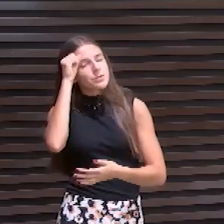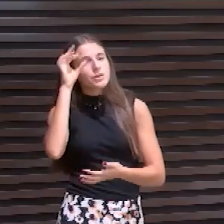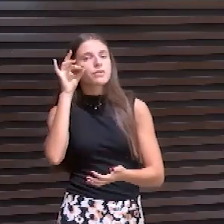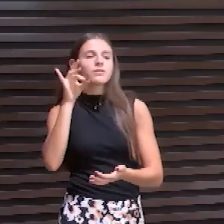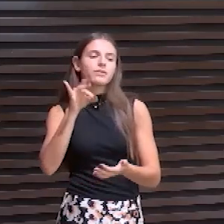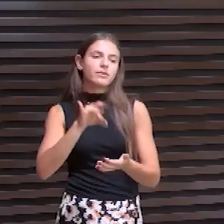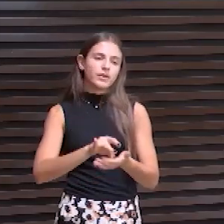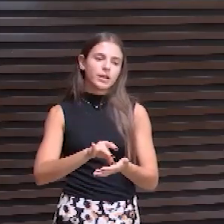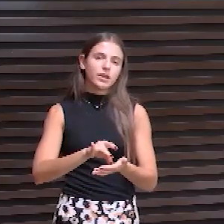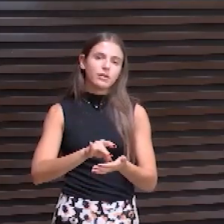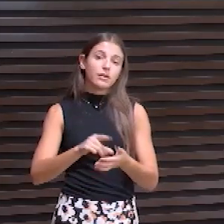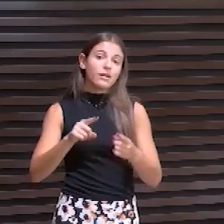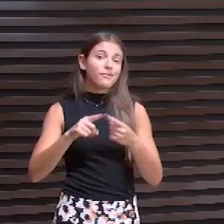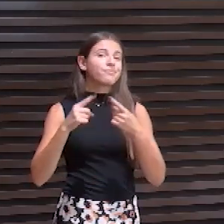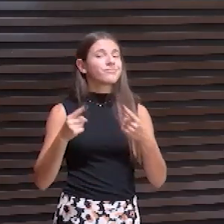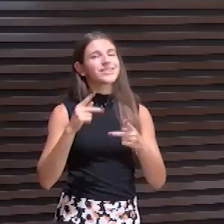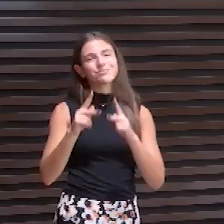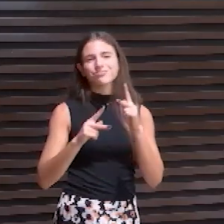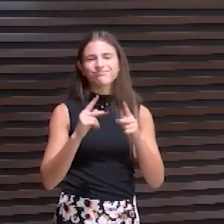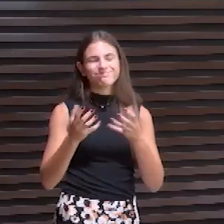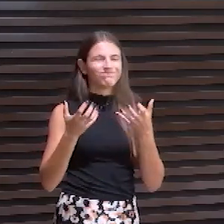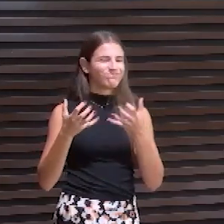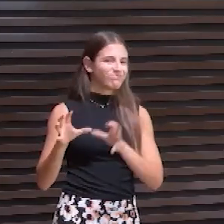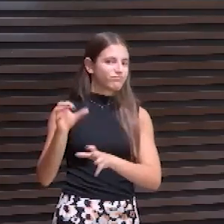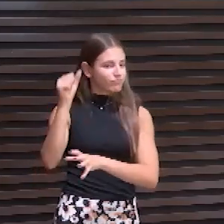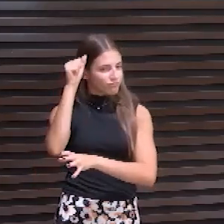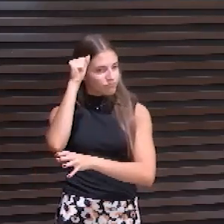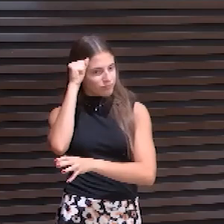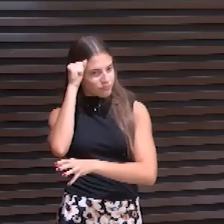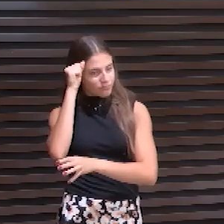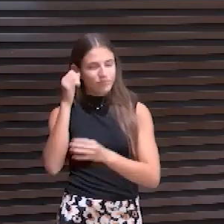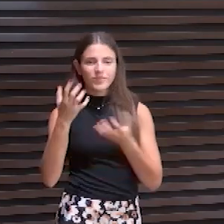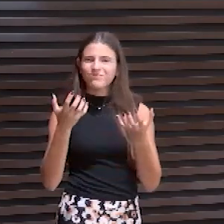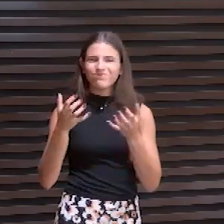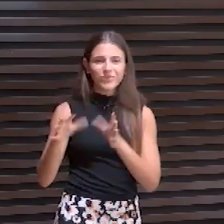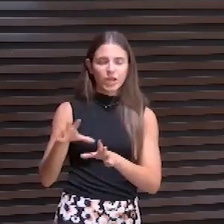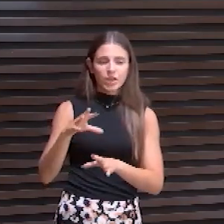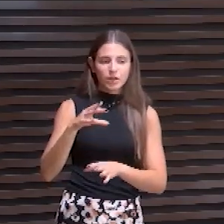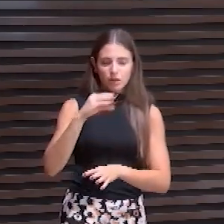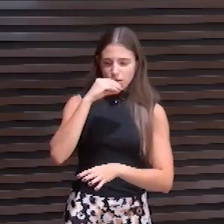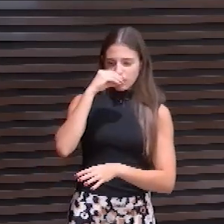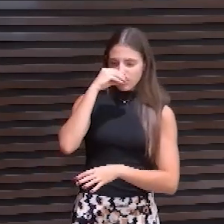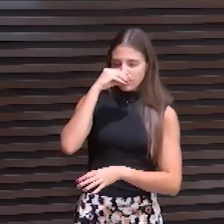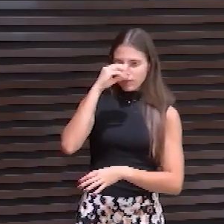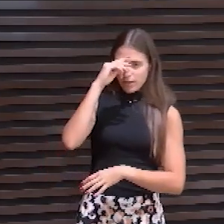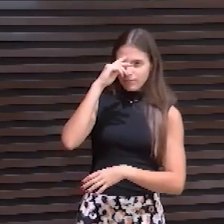arrepender de seus pecados. As pessoas não querem se arrepender de quem elas são.